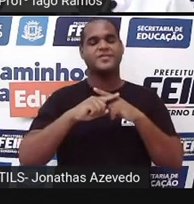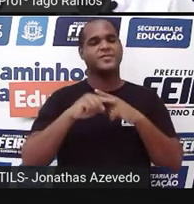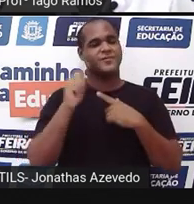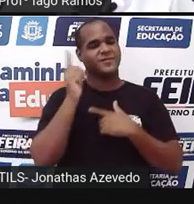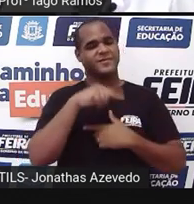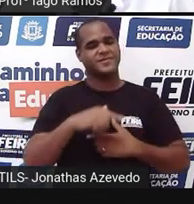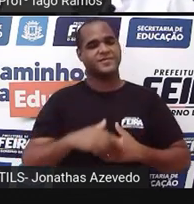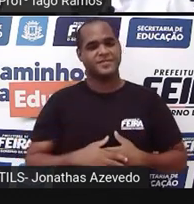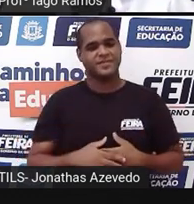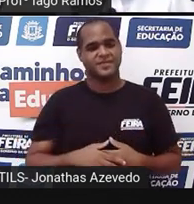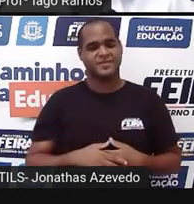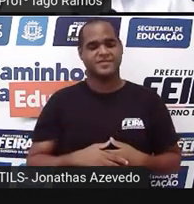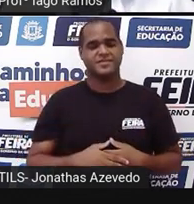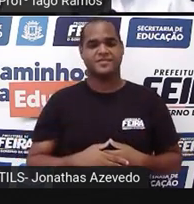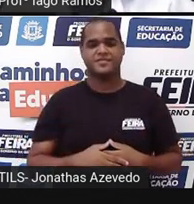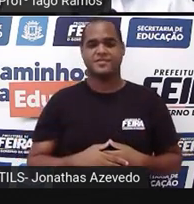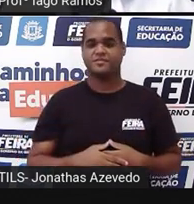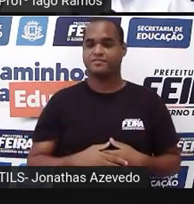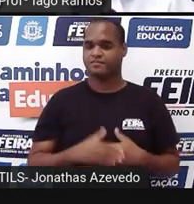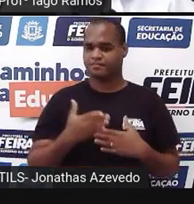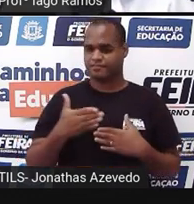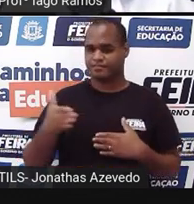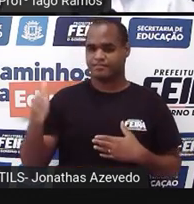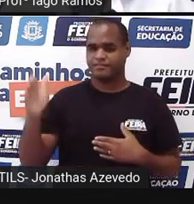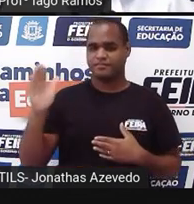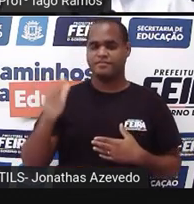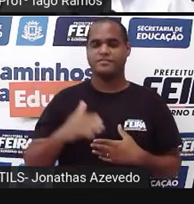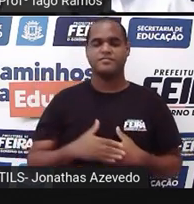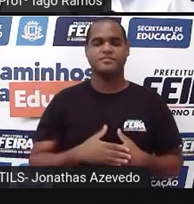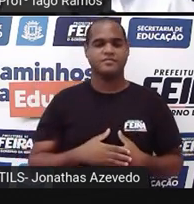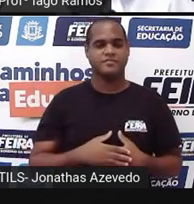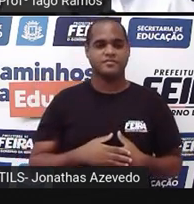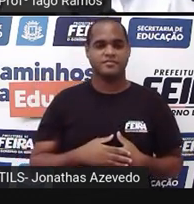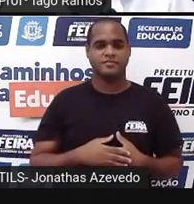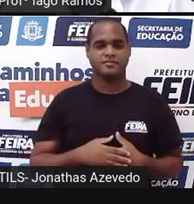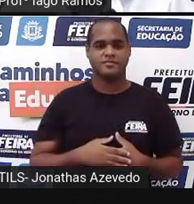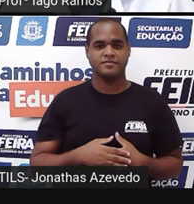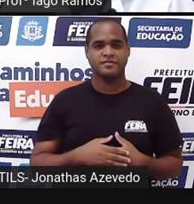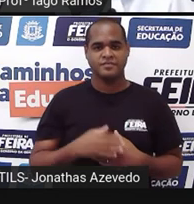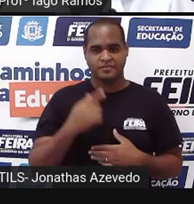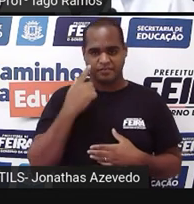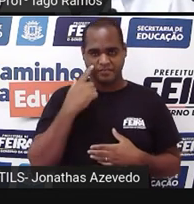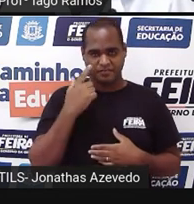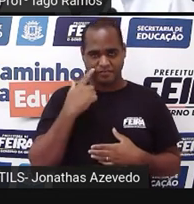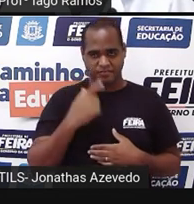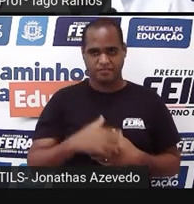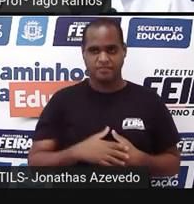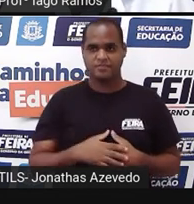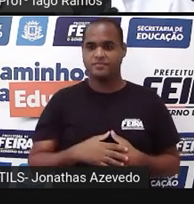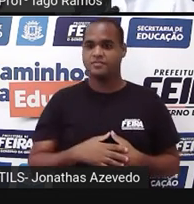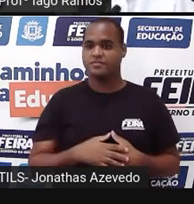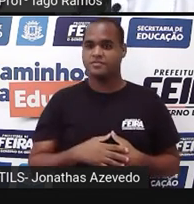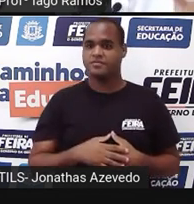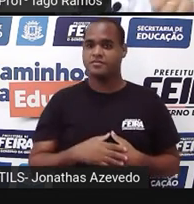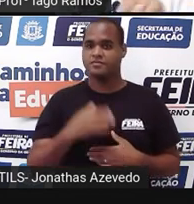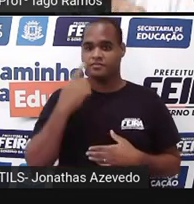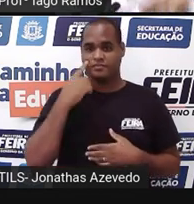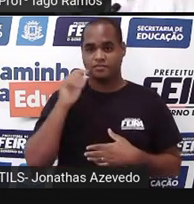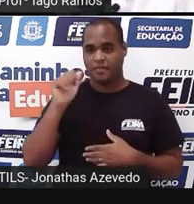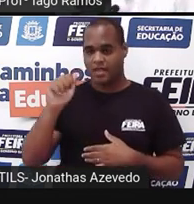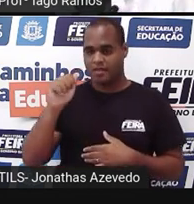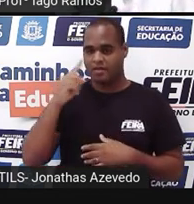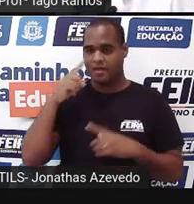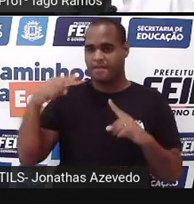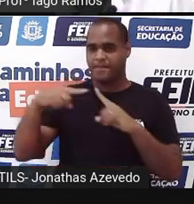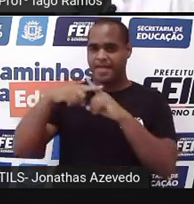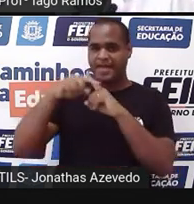bom e adiantando um pouquinho Olha só eu vou colocar aqui o ponto apareceu um ponto a que